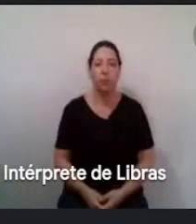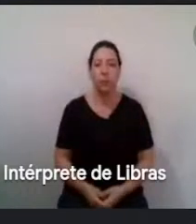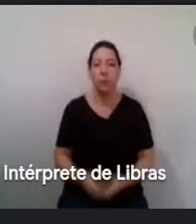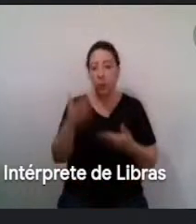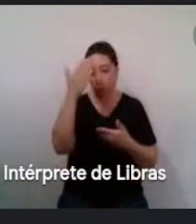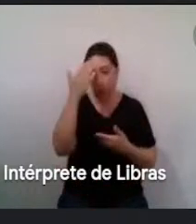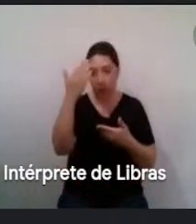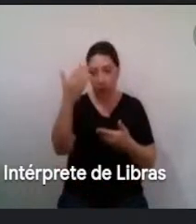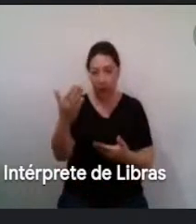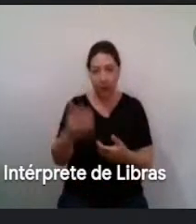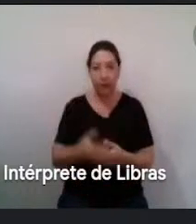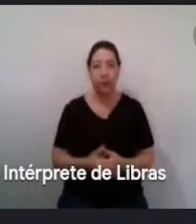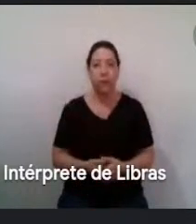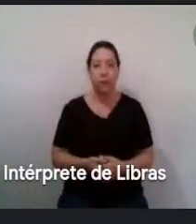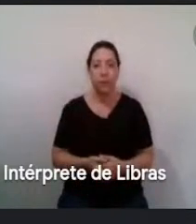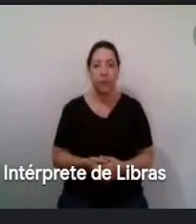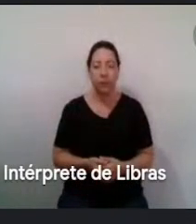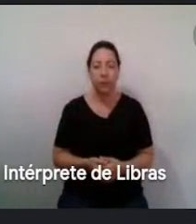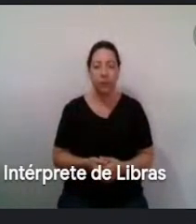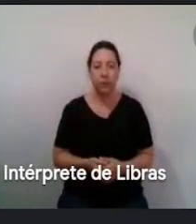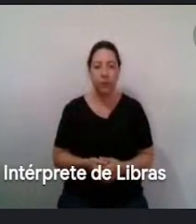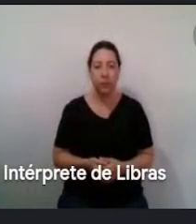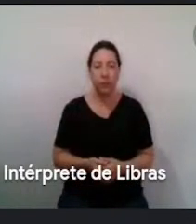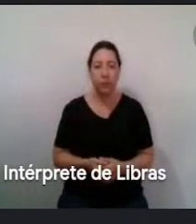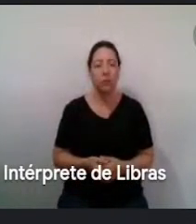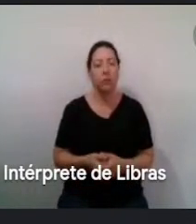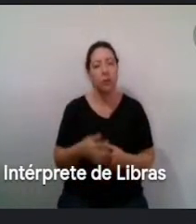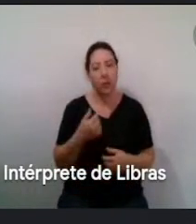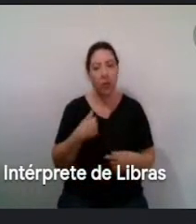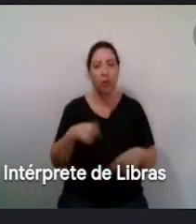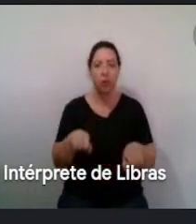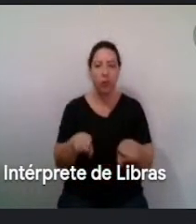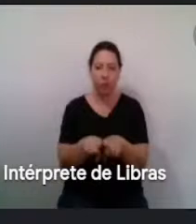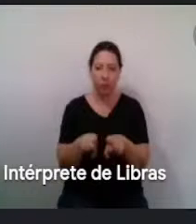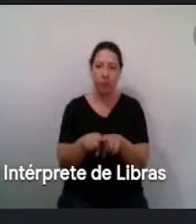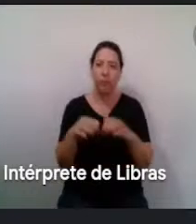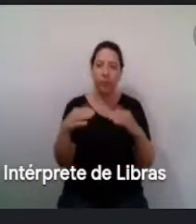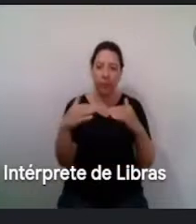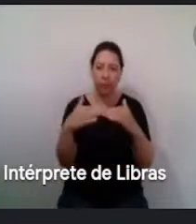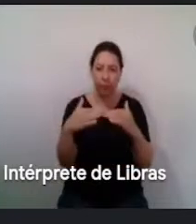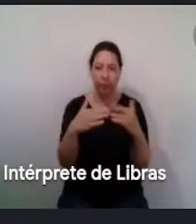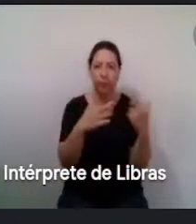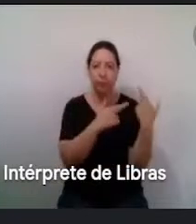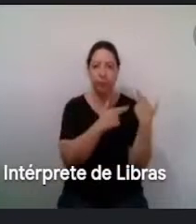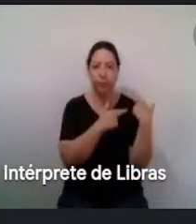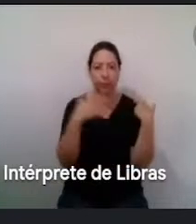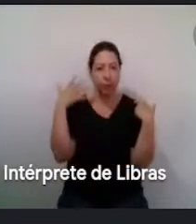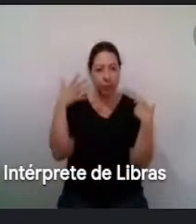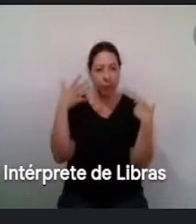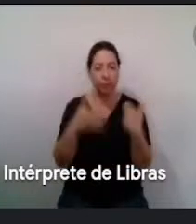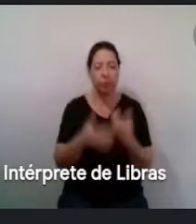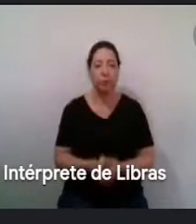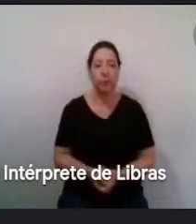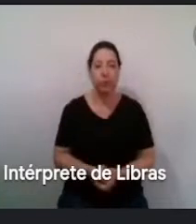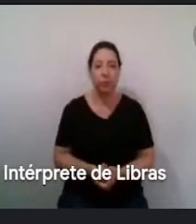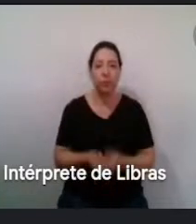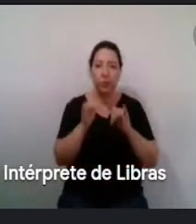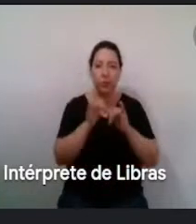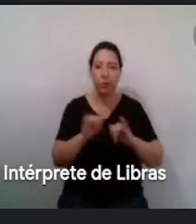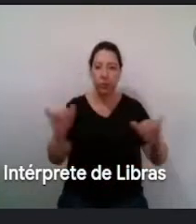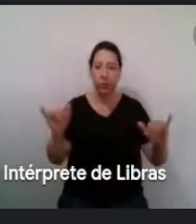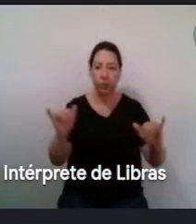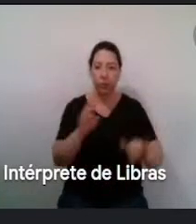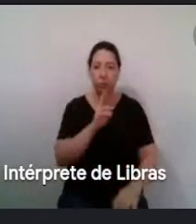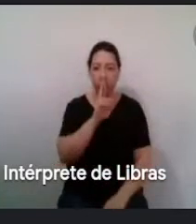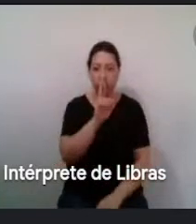doutor Rodrigo. Por último, eu também acompanho o relator e passo a proclamar aqui o resultado.